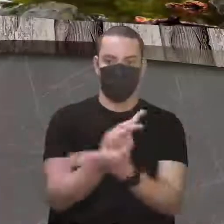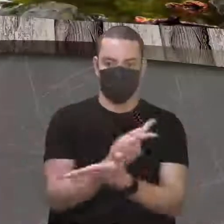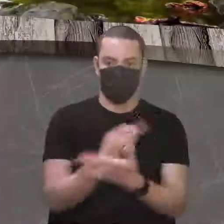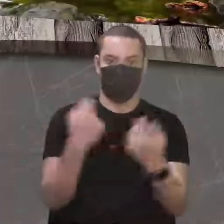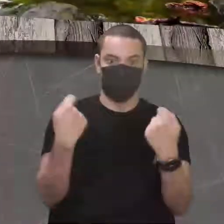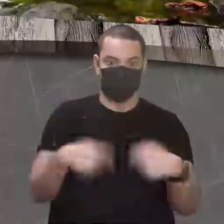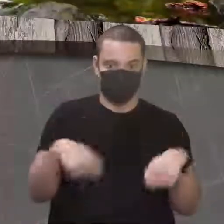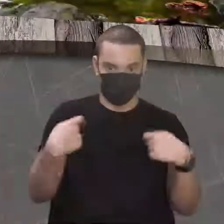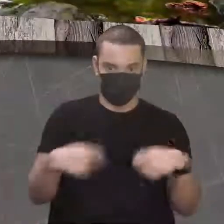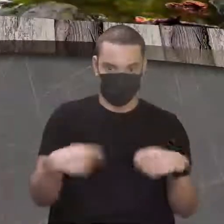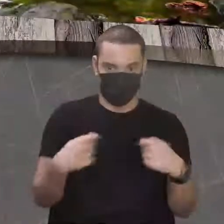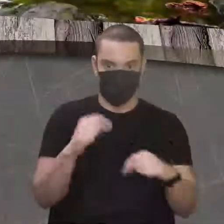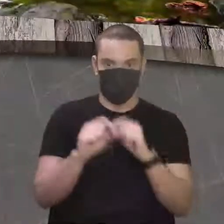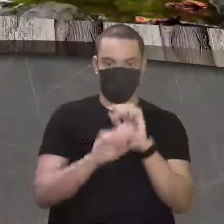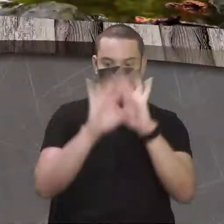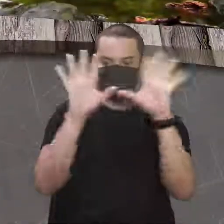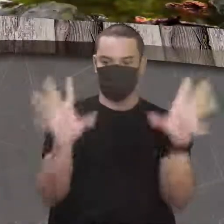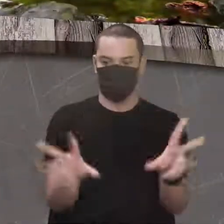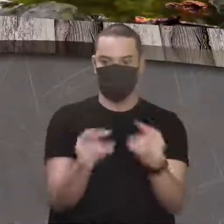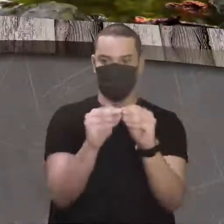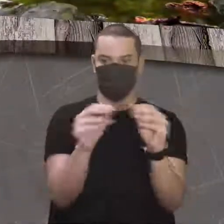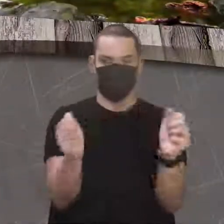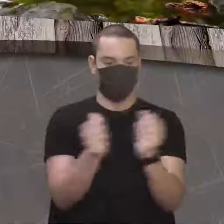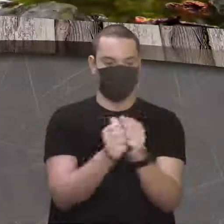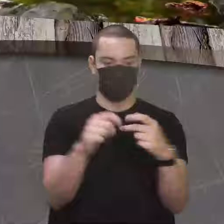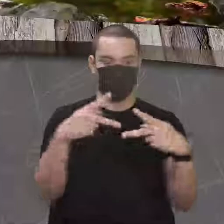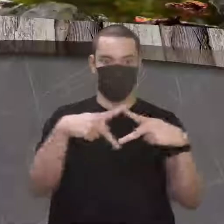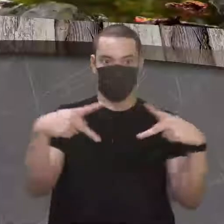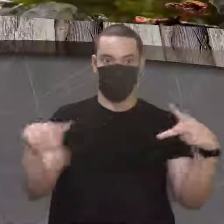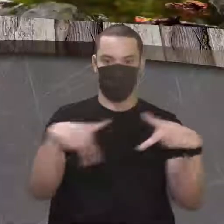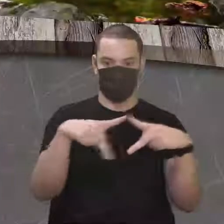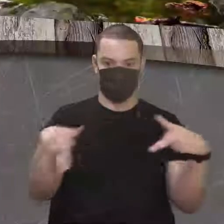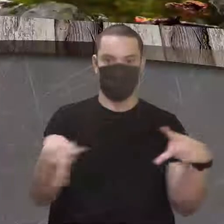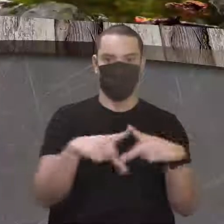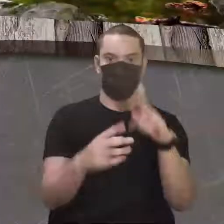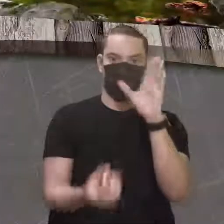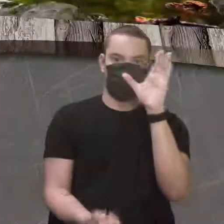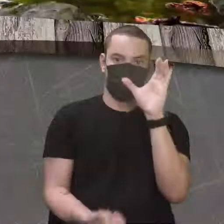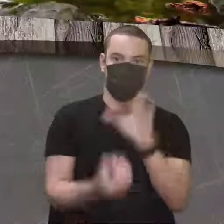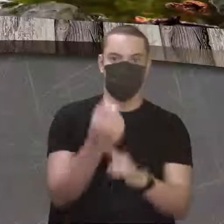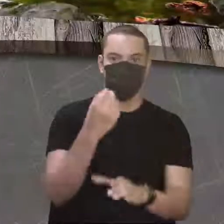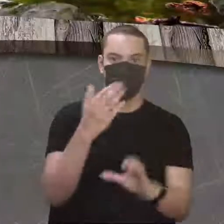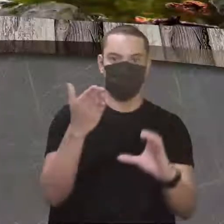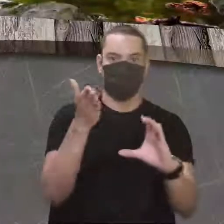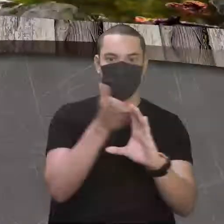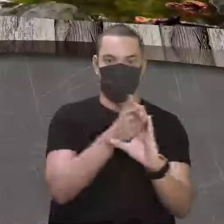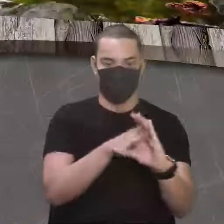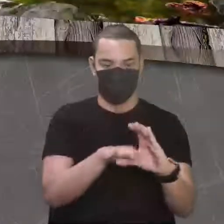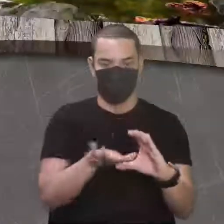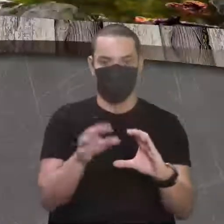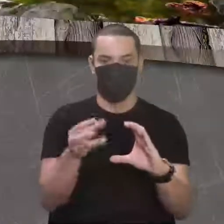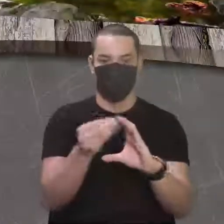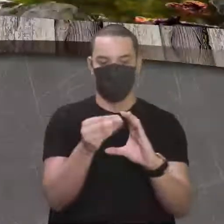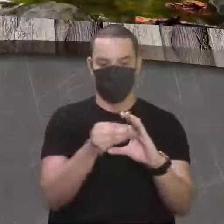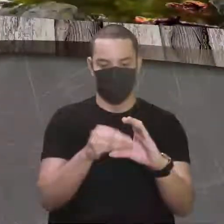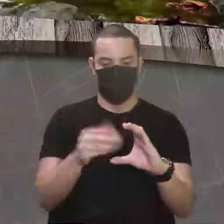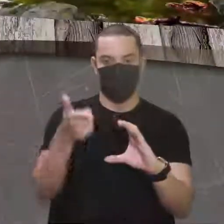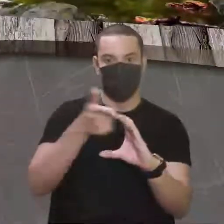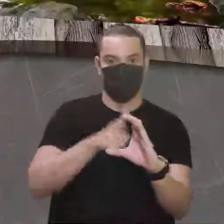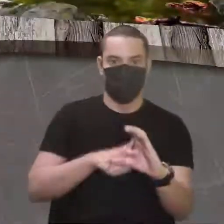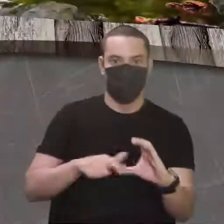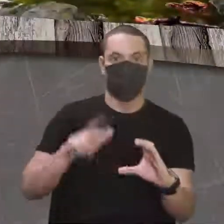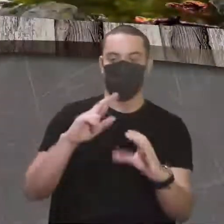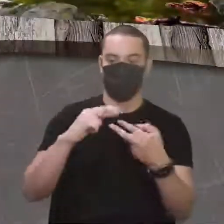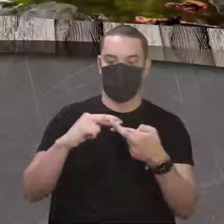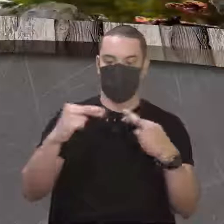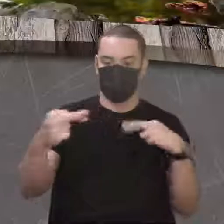a necessidade dessa sintetização de proteínas, aí vem os ribossomos, nós lembramos disso, o RNA transportador,